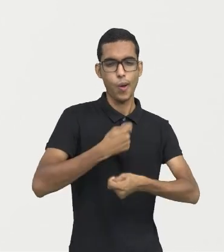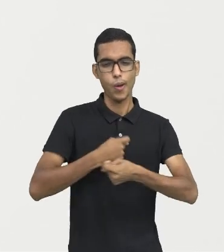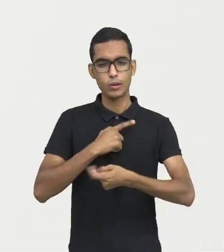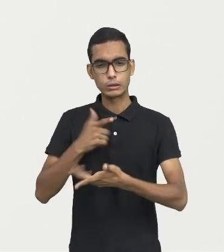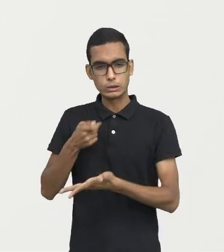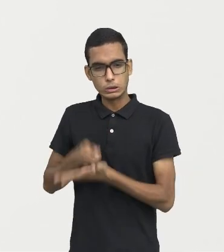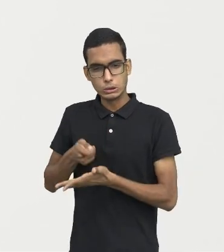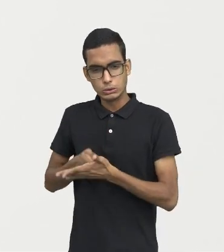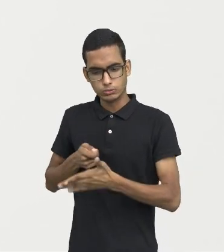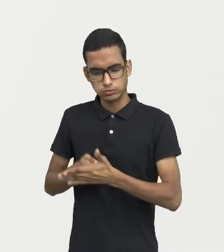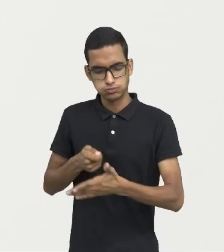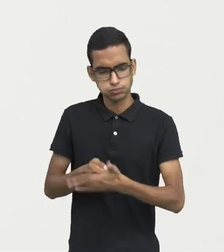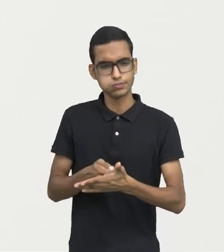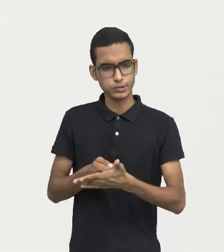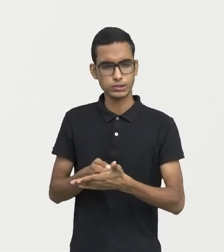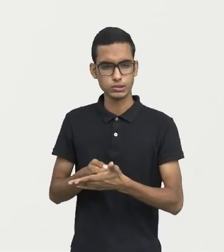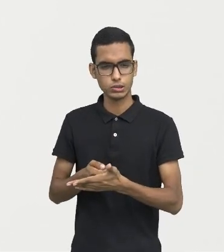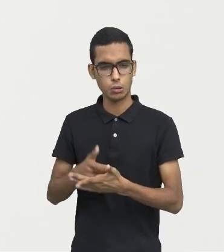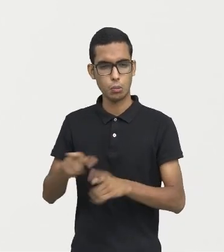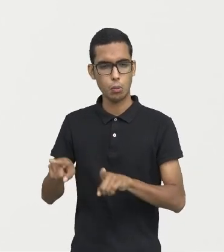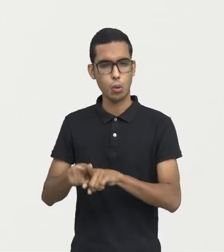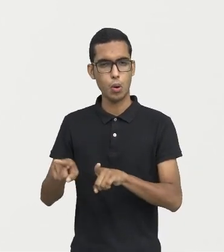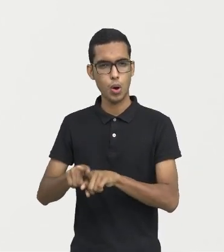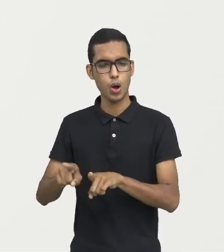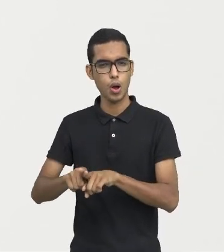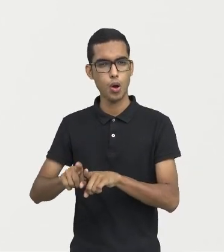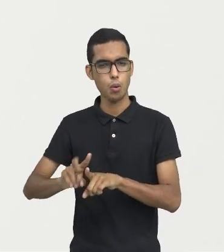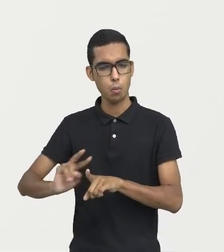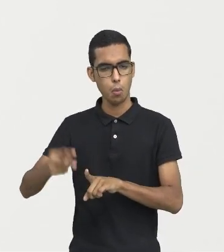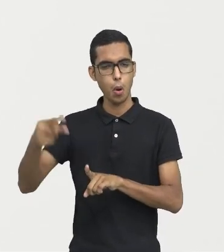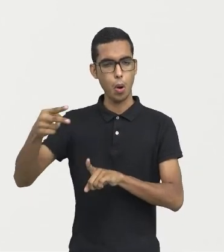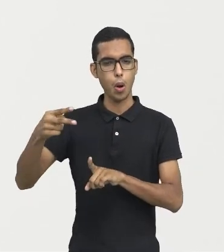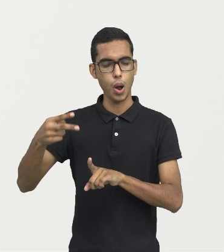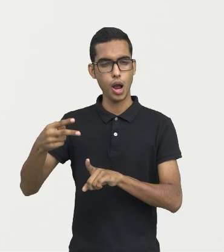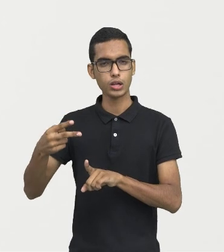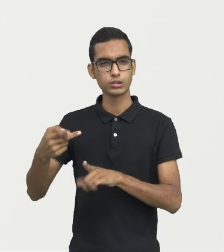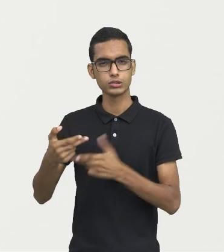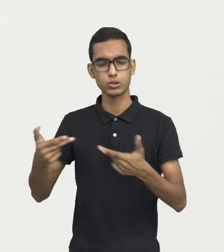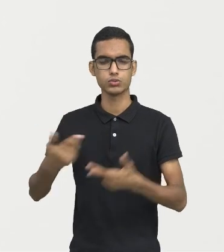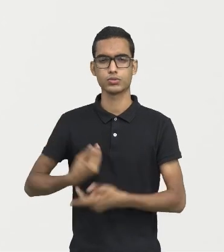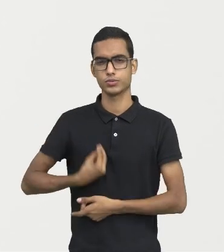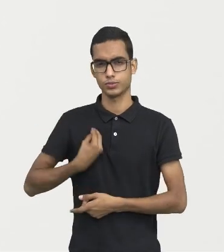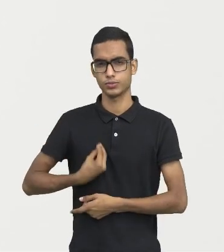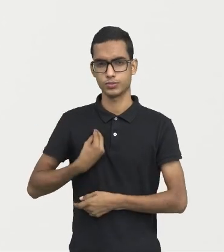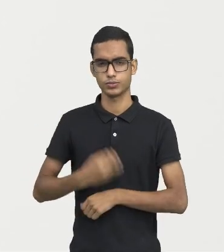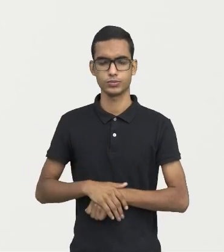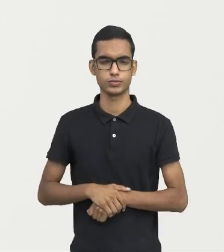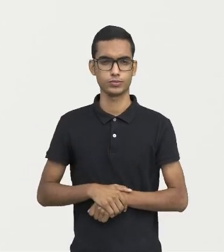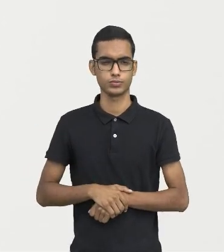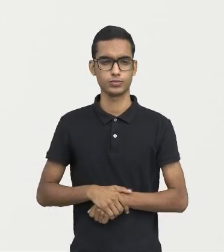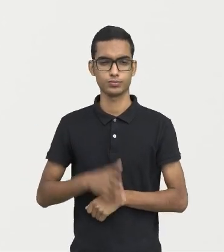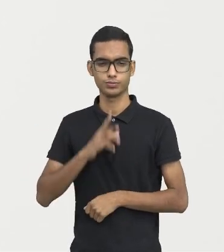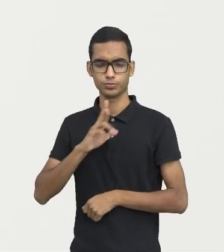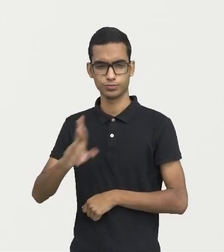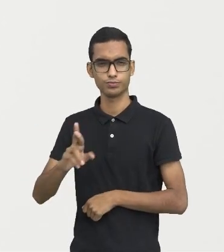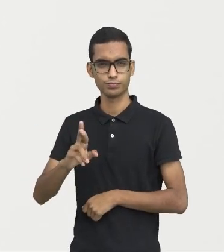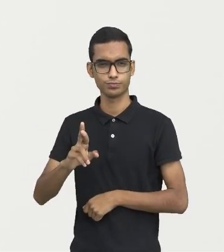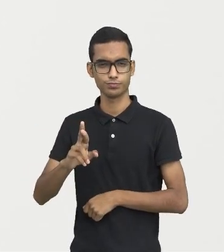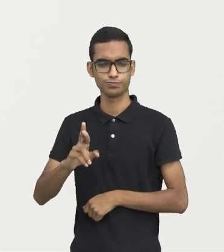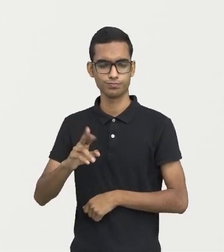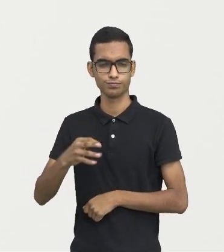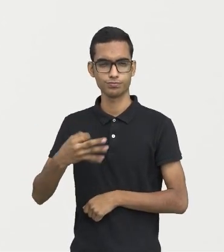pelo aumento dos custos de vida. Então, pronto, está aí a nossa resposta. Nós vimos